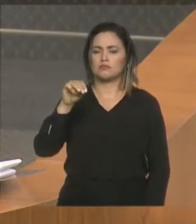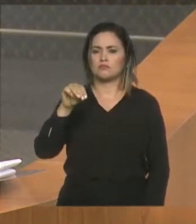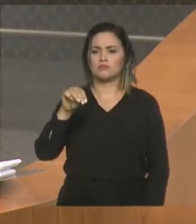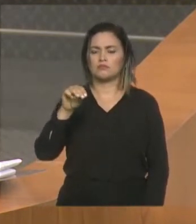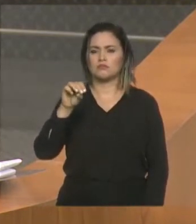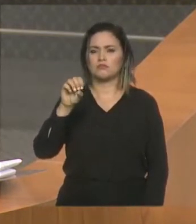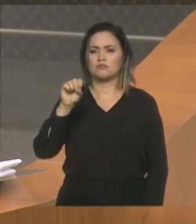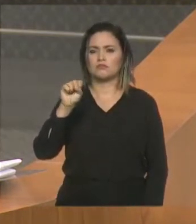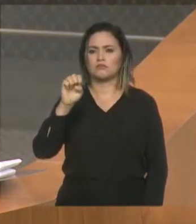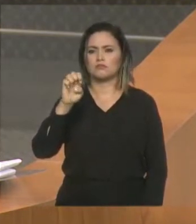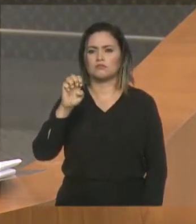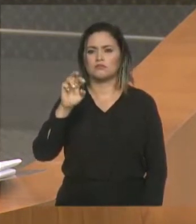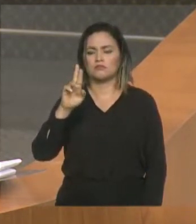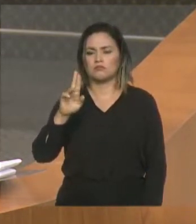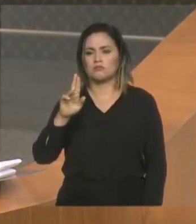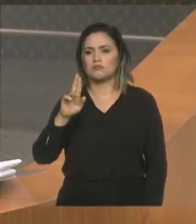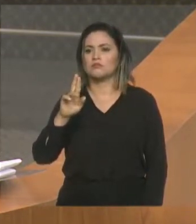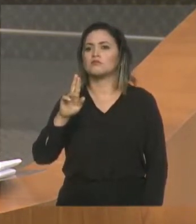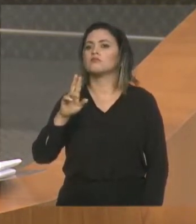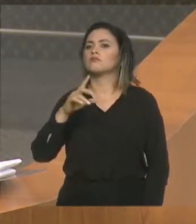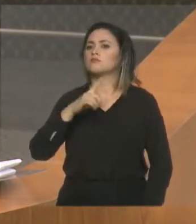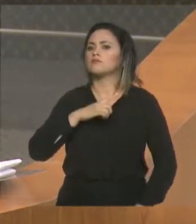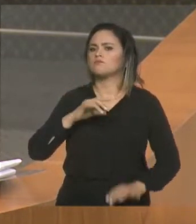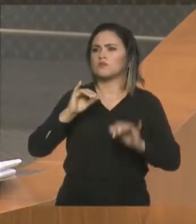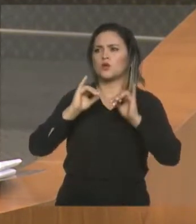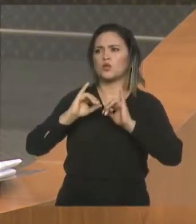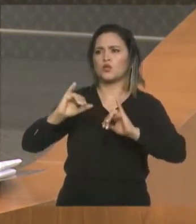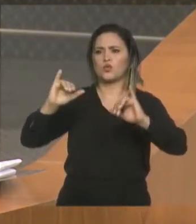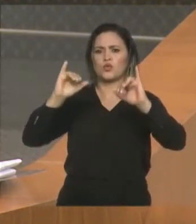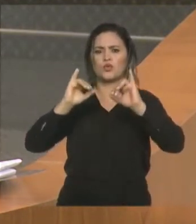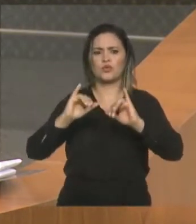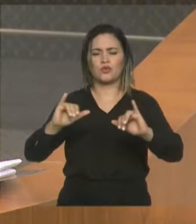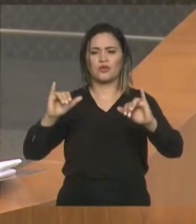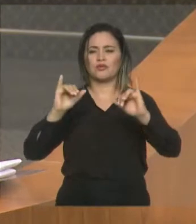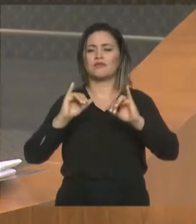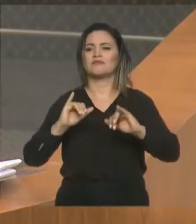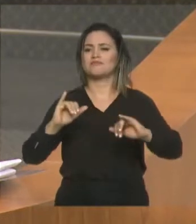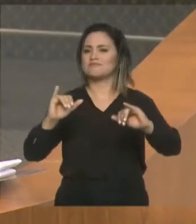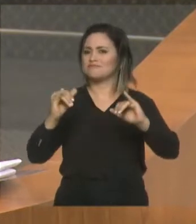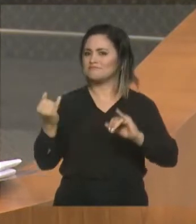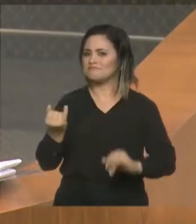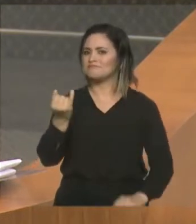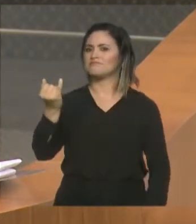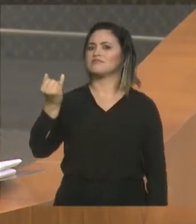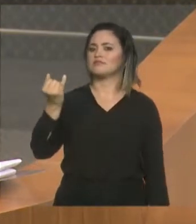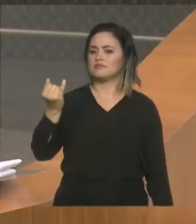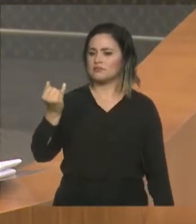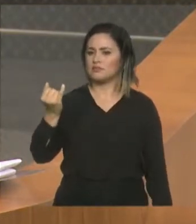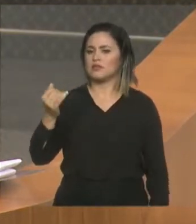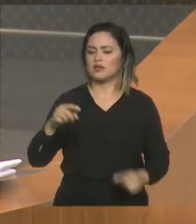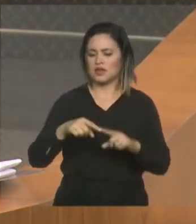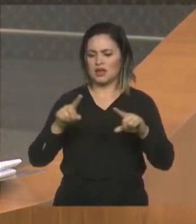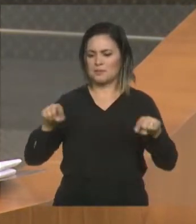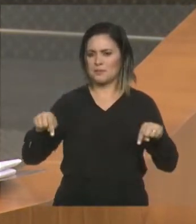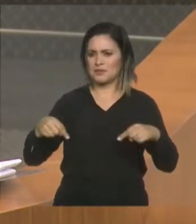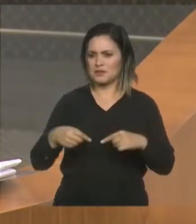repercussão. Sem sombra de dúvida, foi o meu gabinete extremamente demandado,